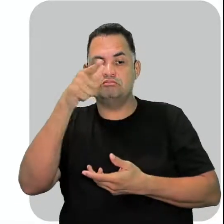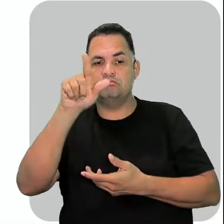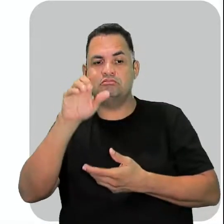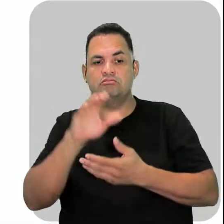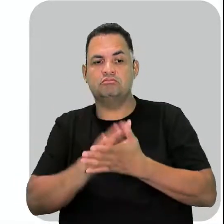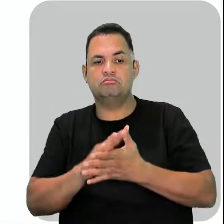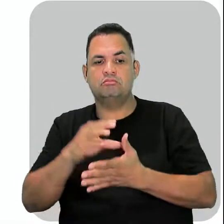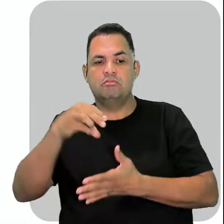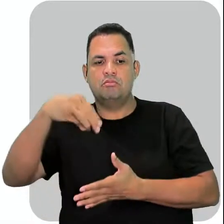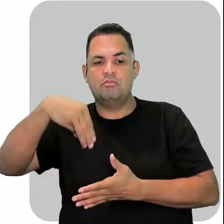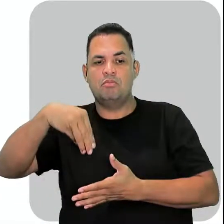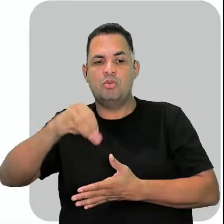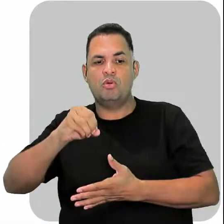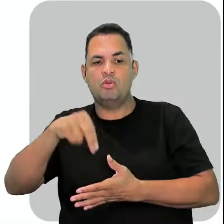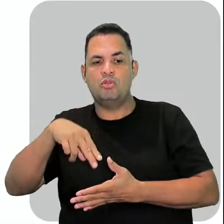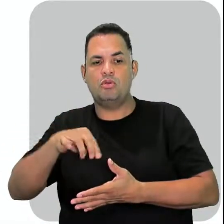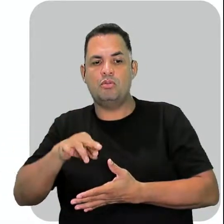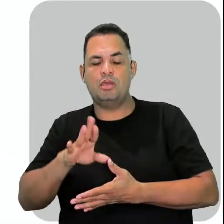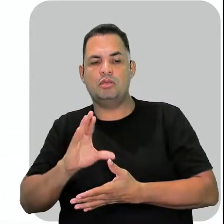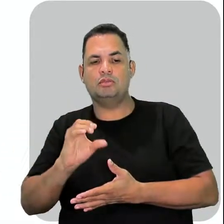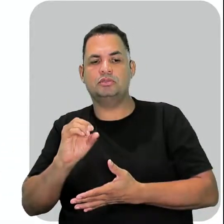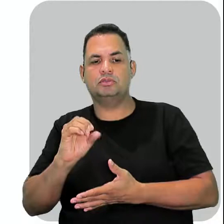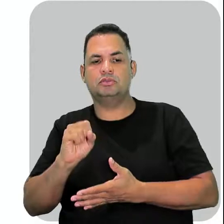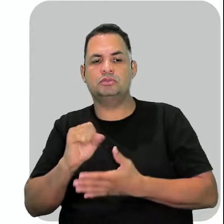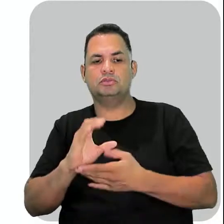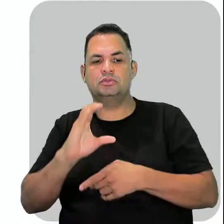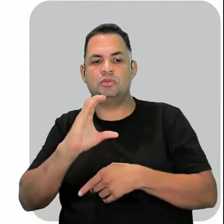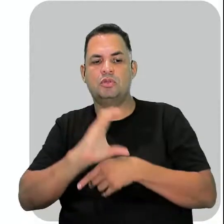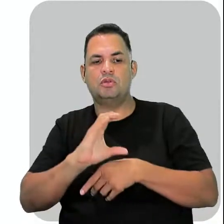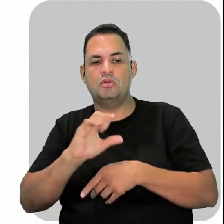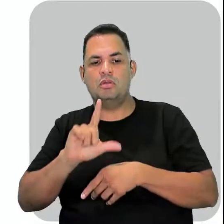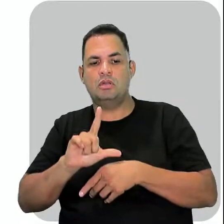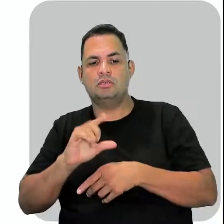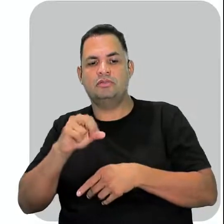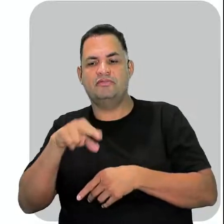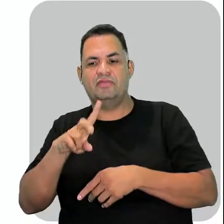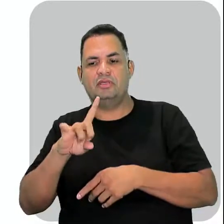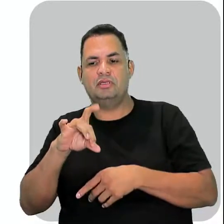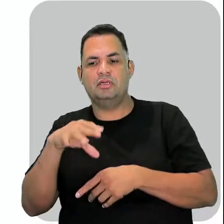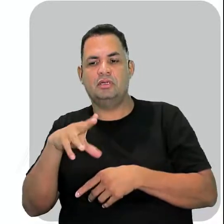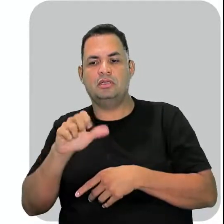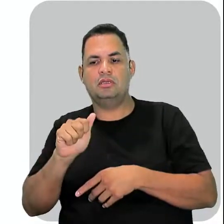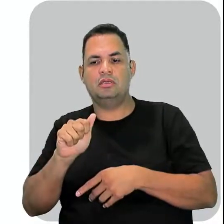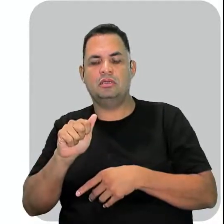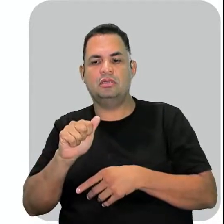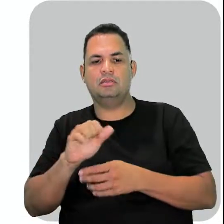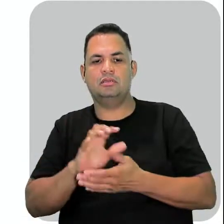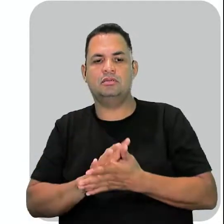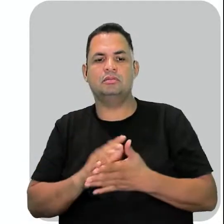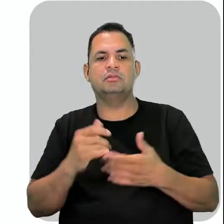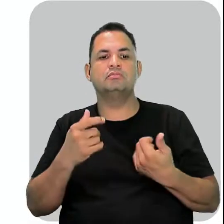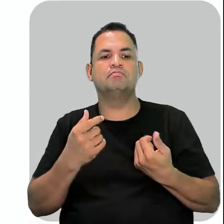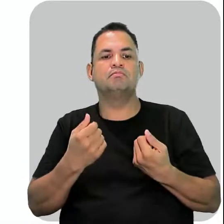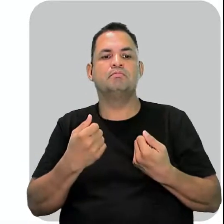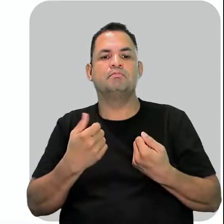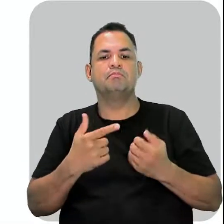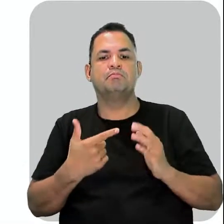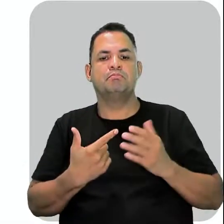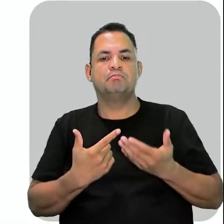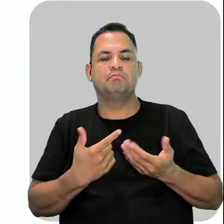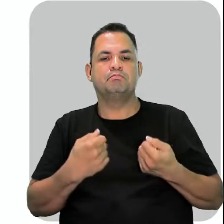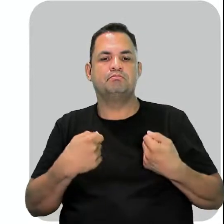outros monômeros de cloreto de vinila. Para isso acontecer, eu tenho que